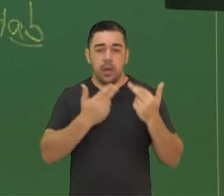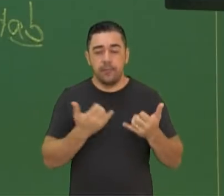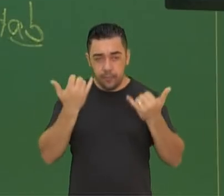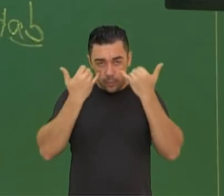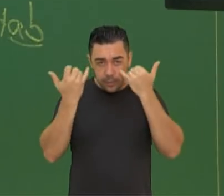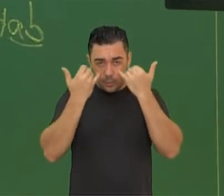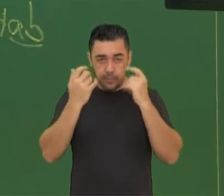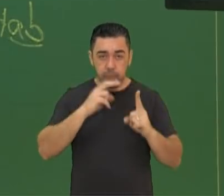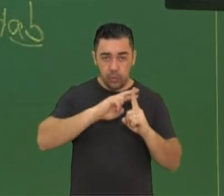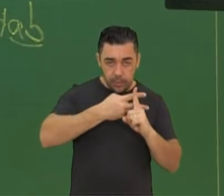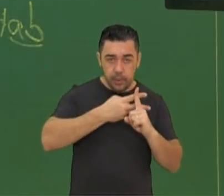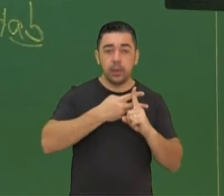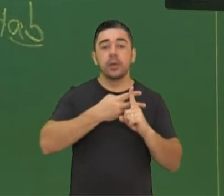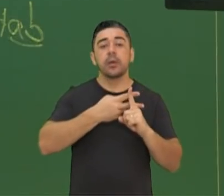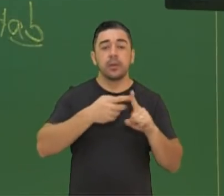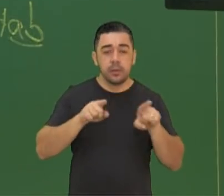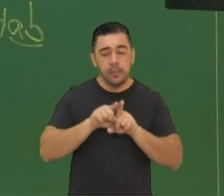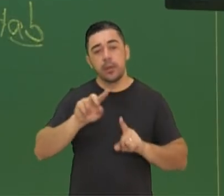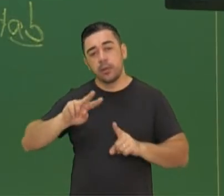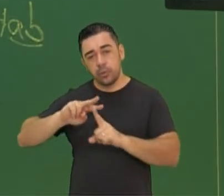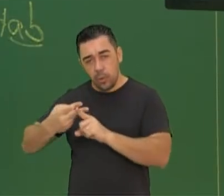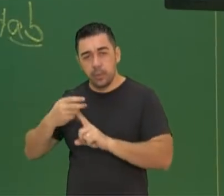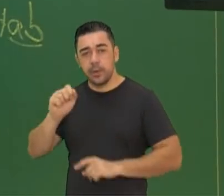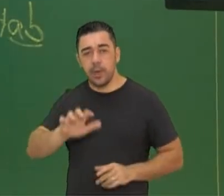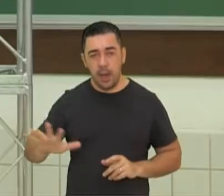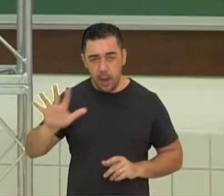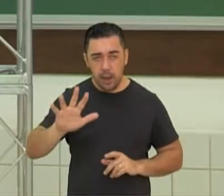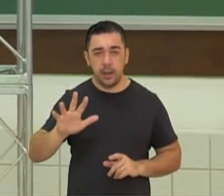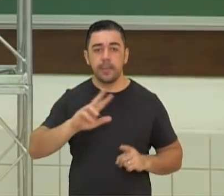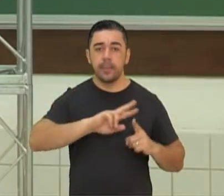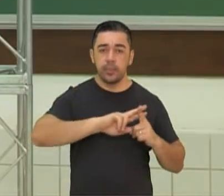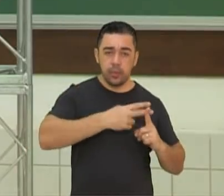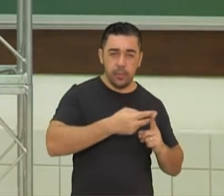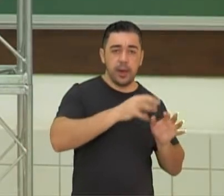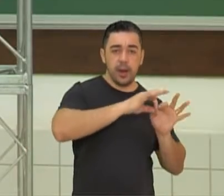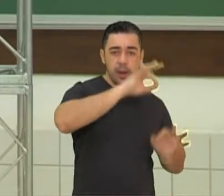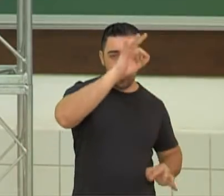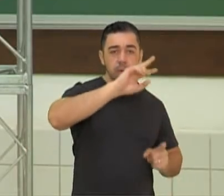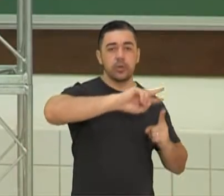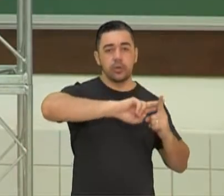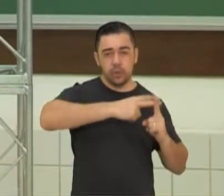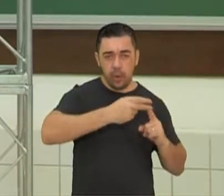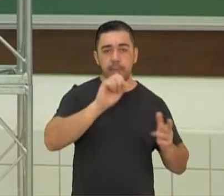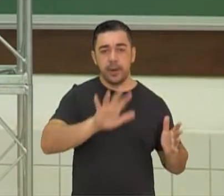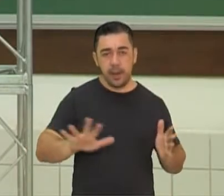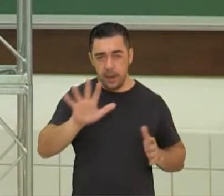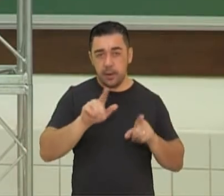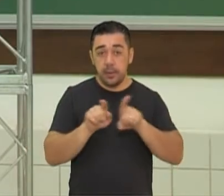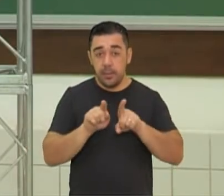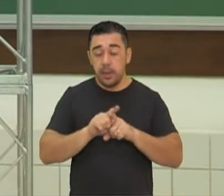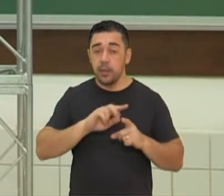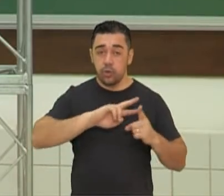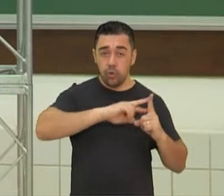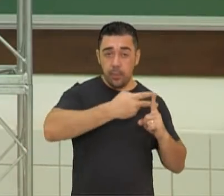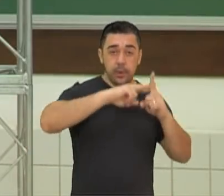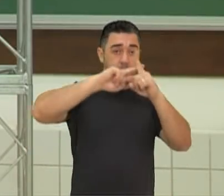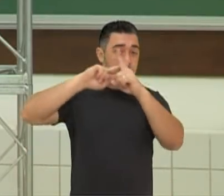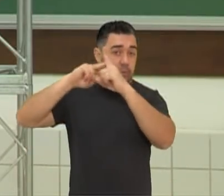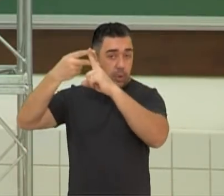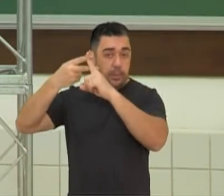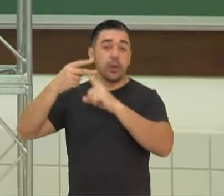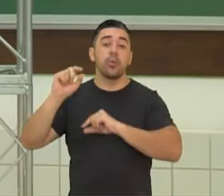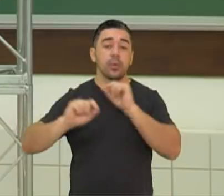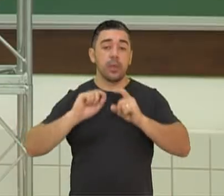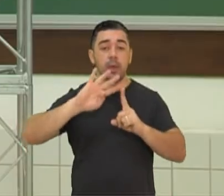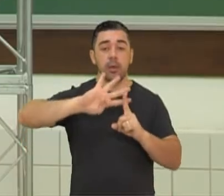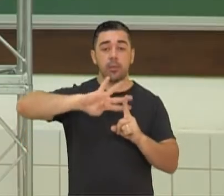comprimento, eu dobro a área. Sempre que eu dobrar a largura, eu dobro a área. E se eu dobrar as duas dimensões, o que